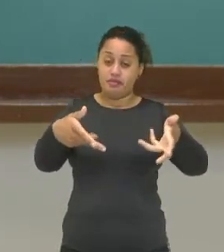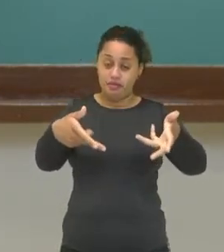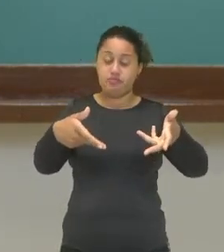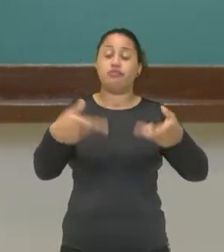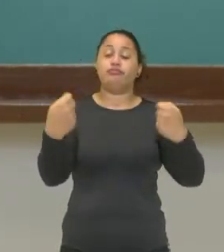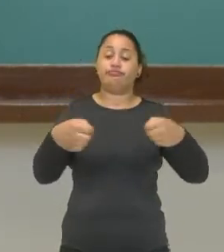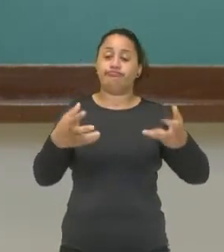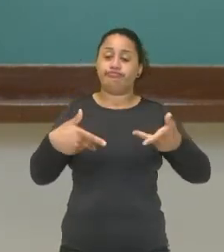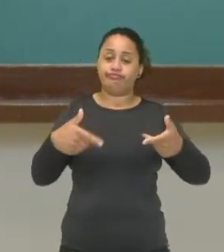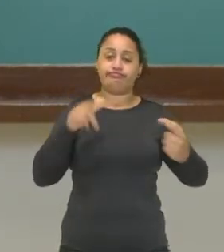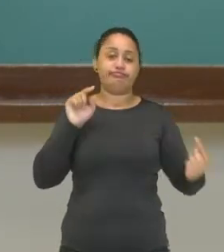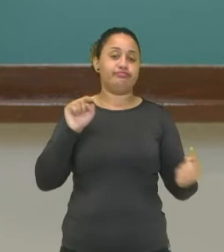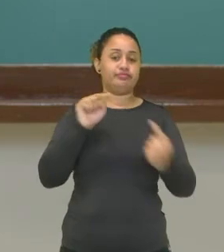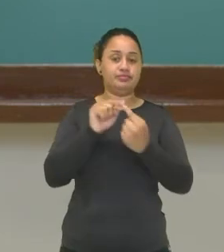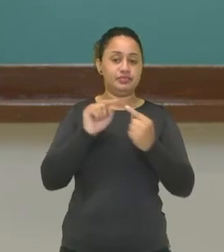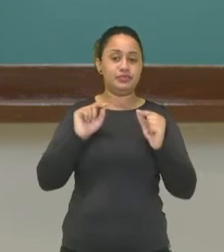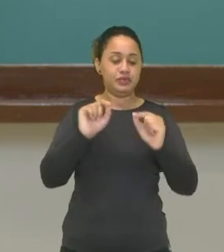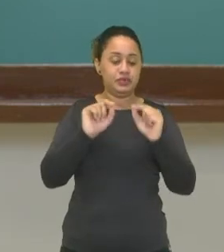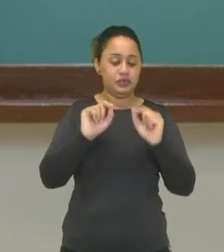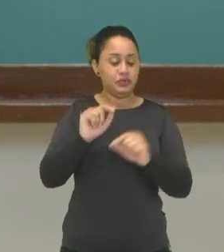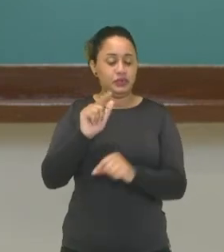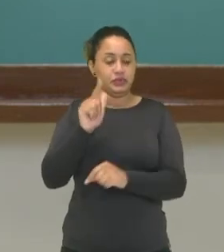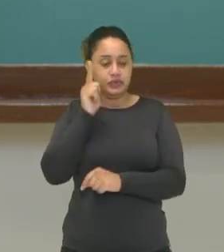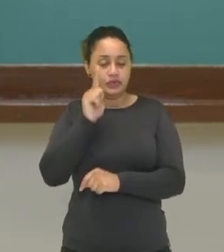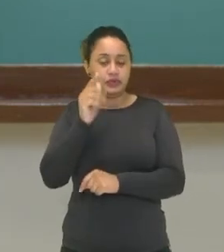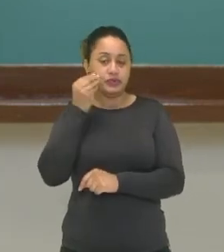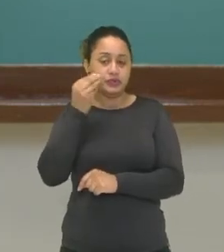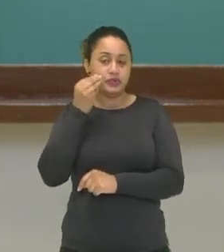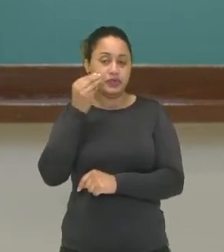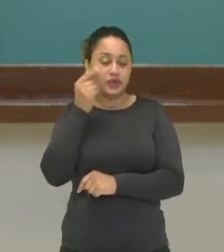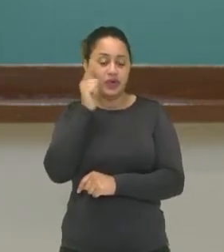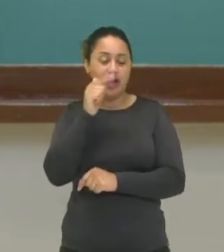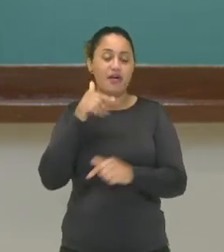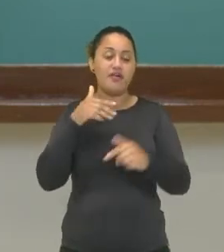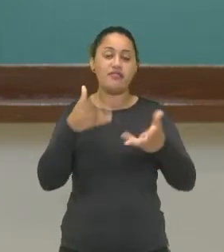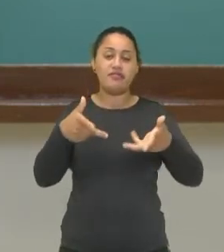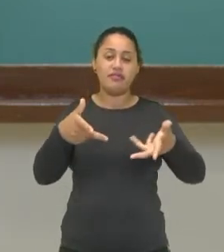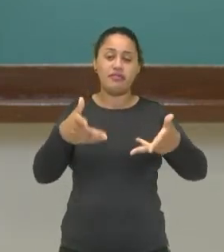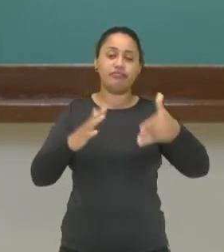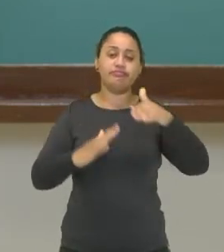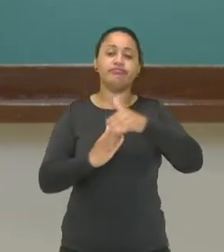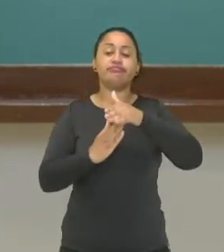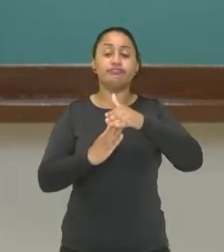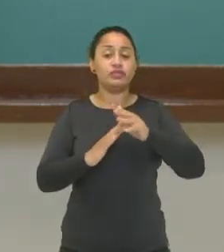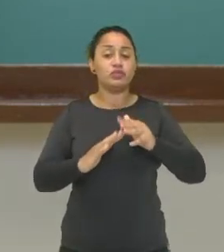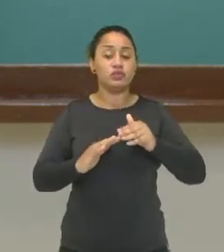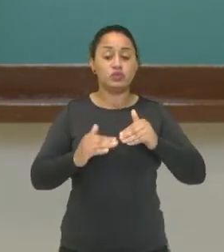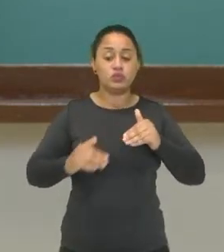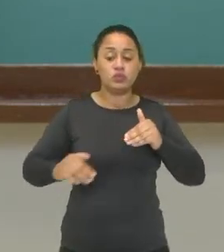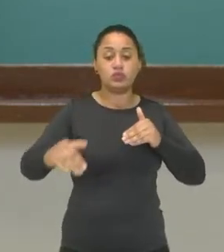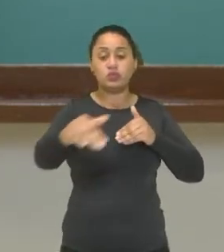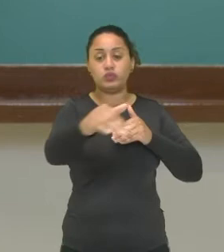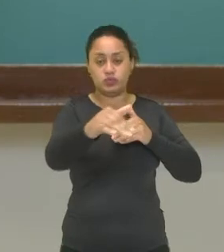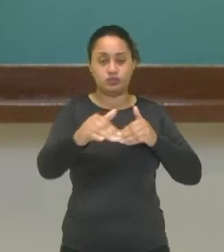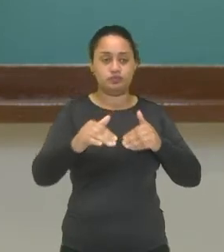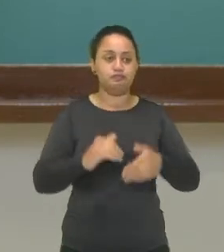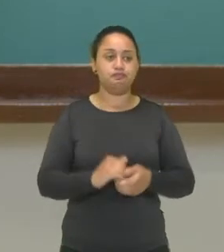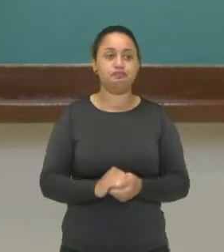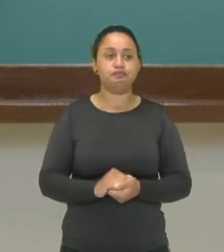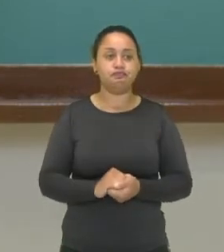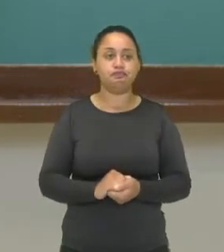O objetivo aqui é tentar manter o máximo da sua velocidade durante todo o percurso,